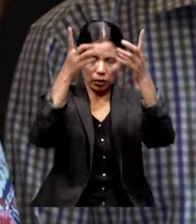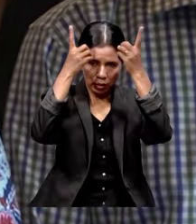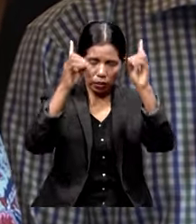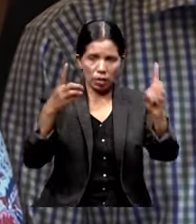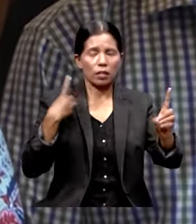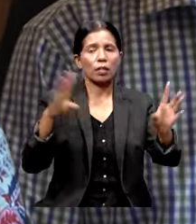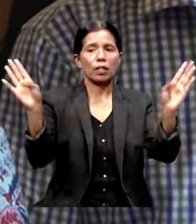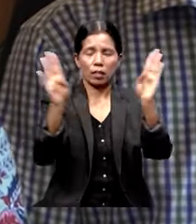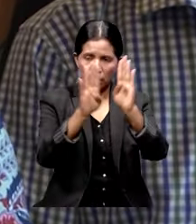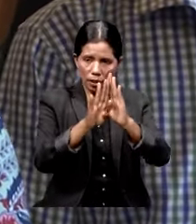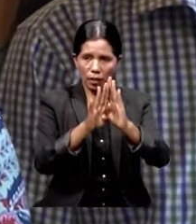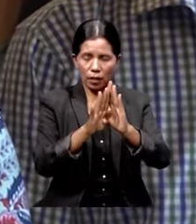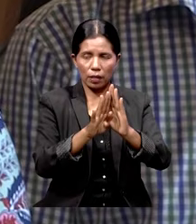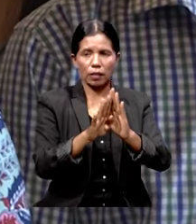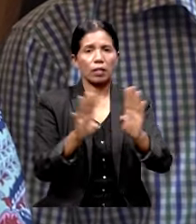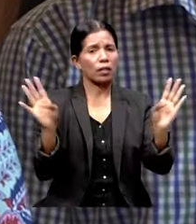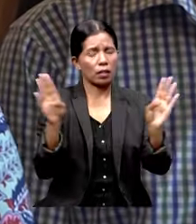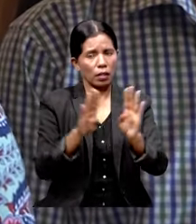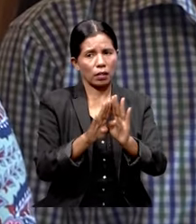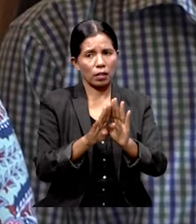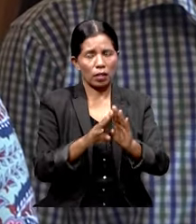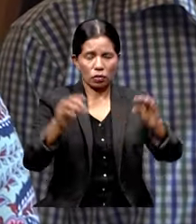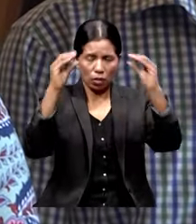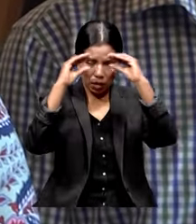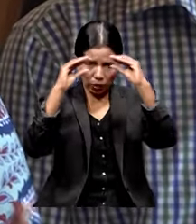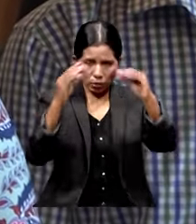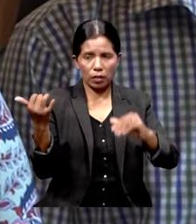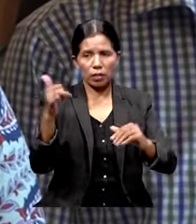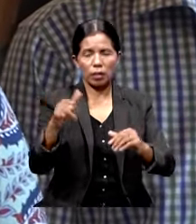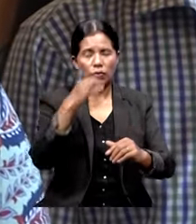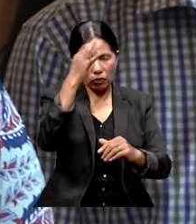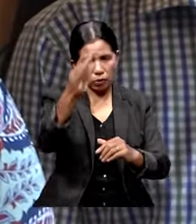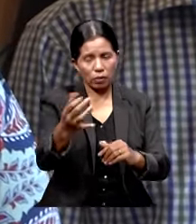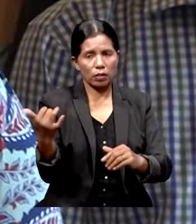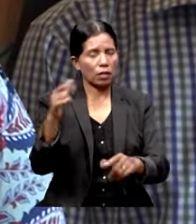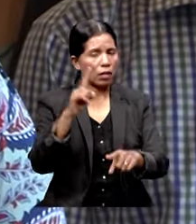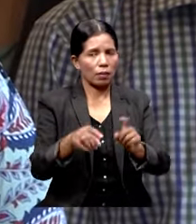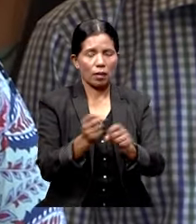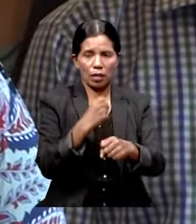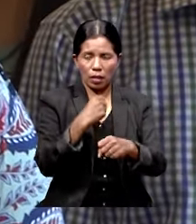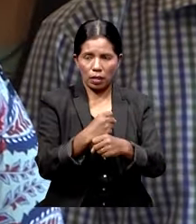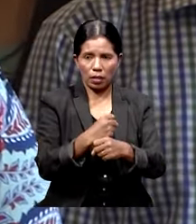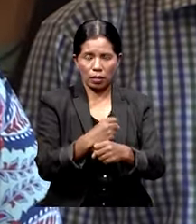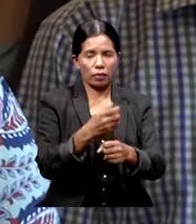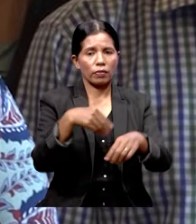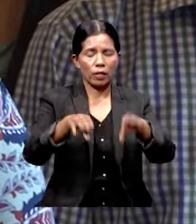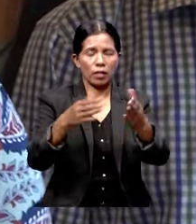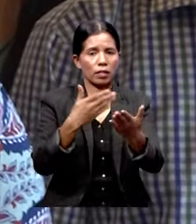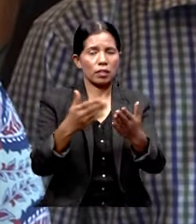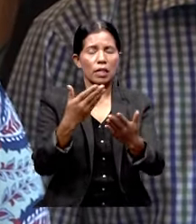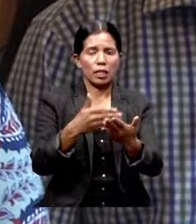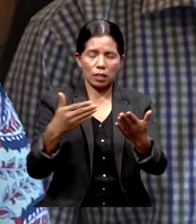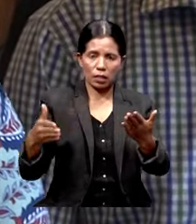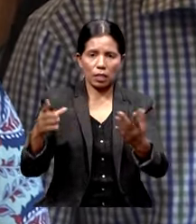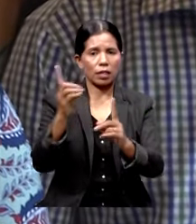taka temporário, taka nemos atu iduka sira para baoin ser labela comete hal sasan wen hanesan. Ida